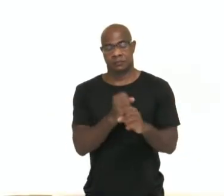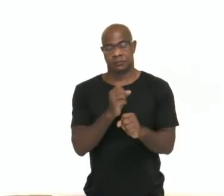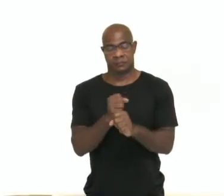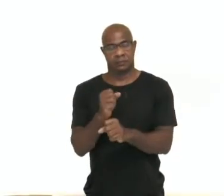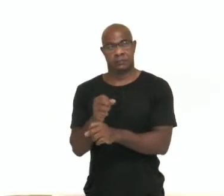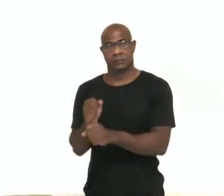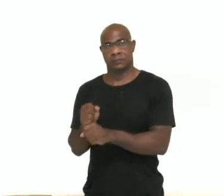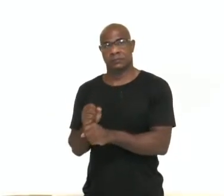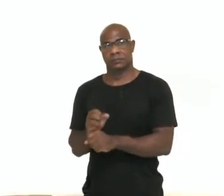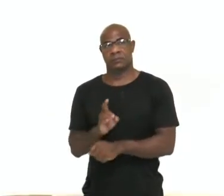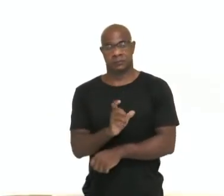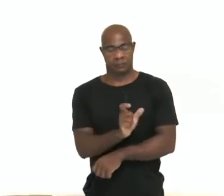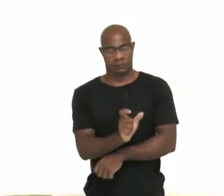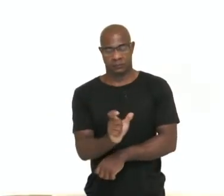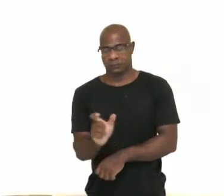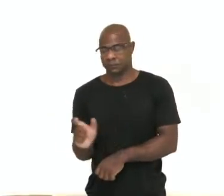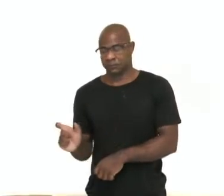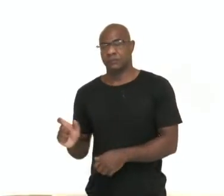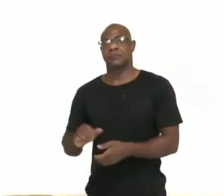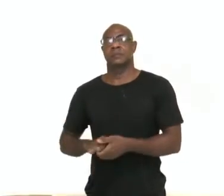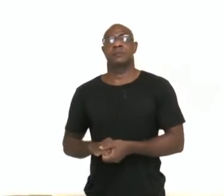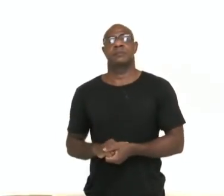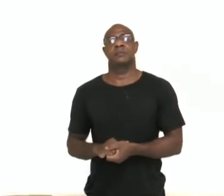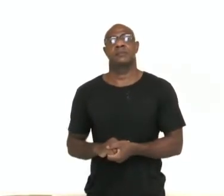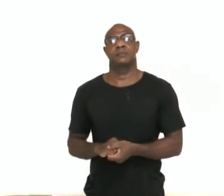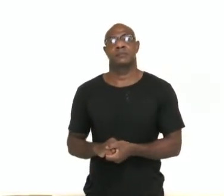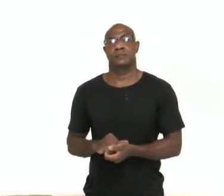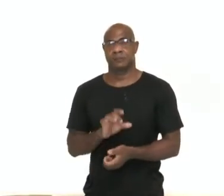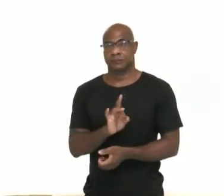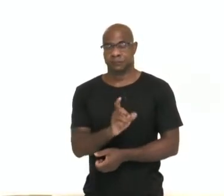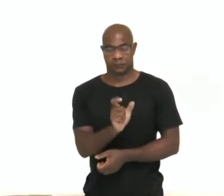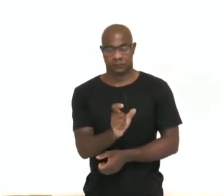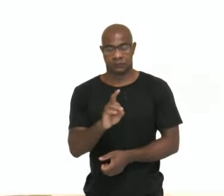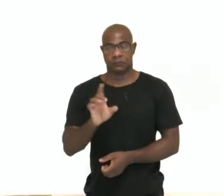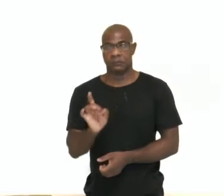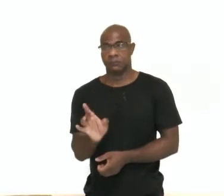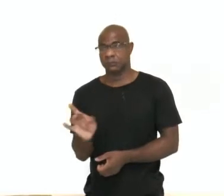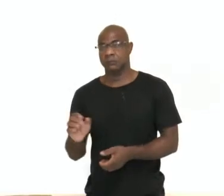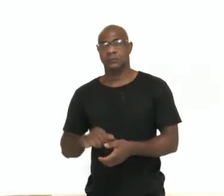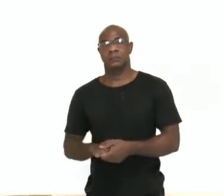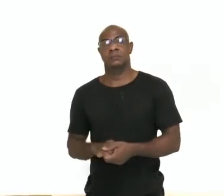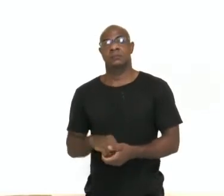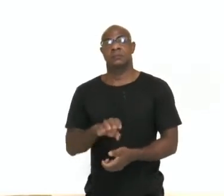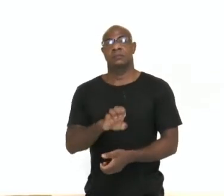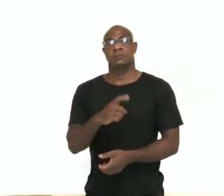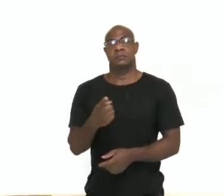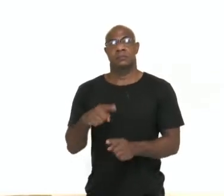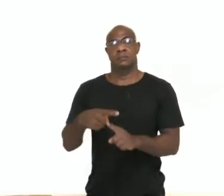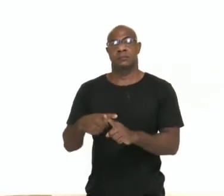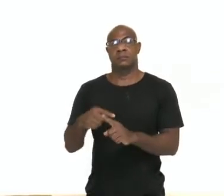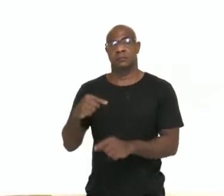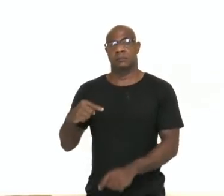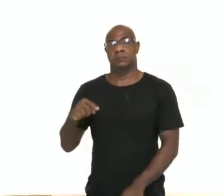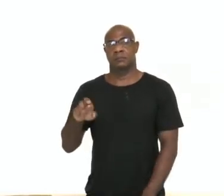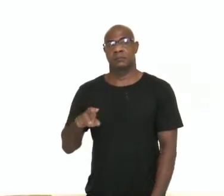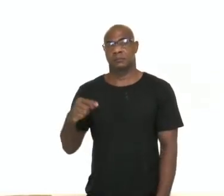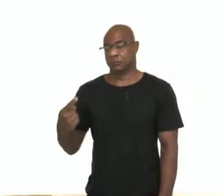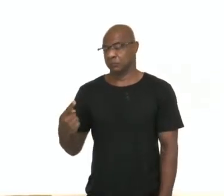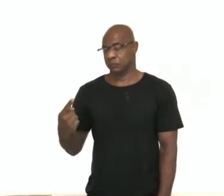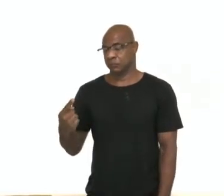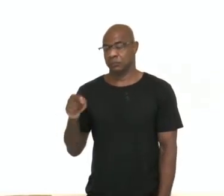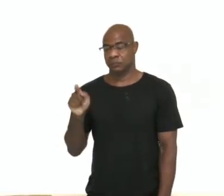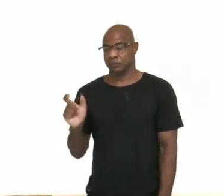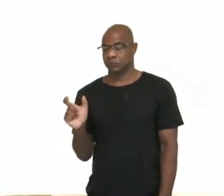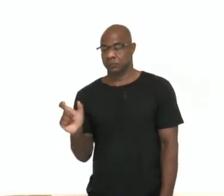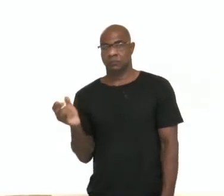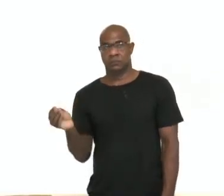de cada gerador, independentemente um do outro. Então, eu vou ter E1 menos R1 vezes I, equação do gerador